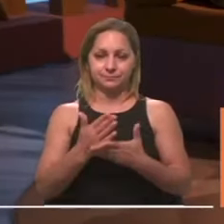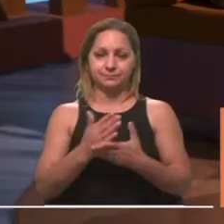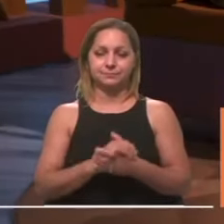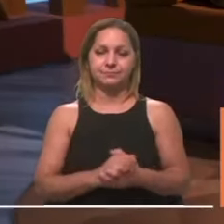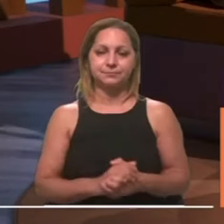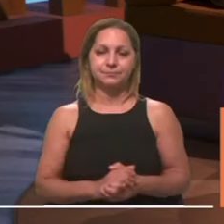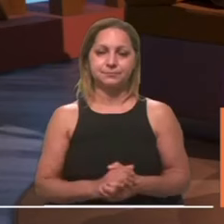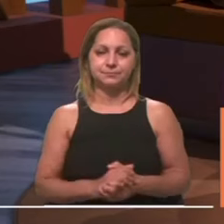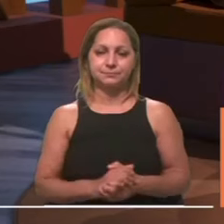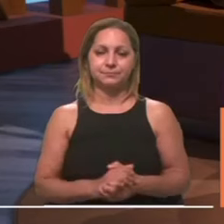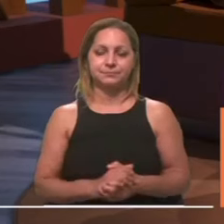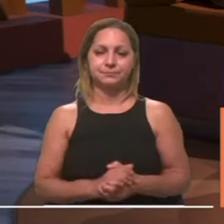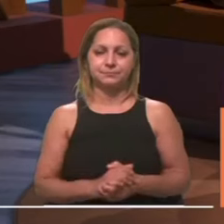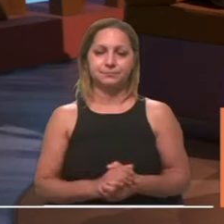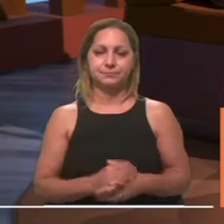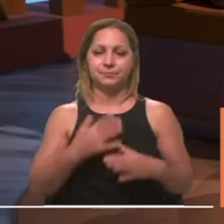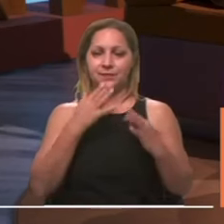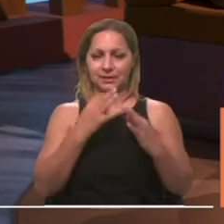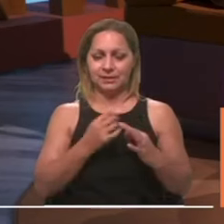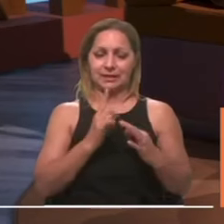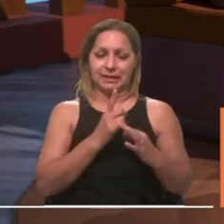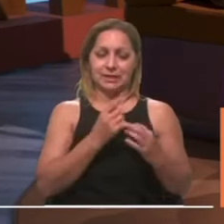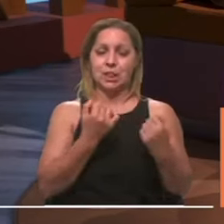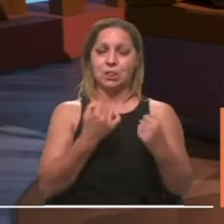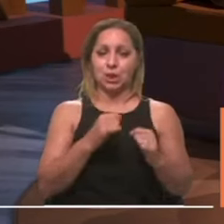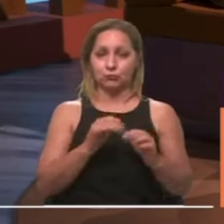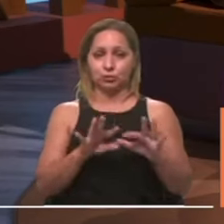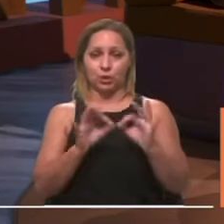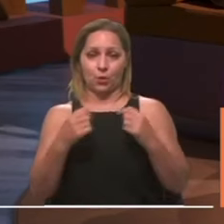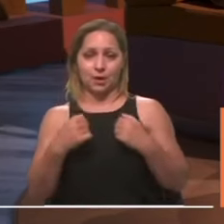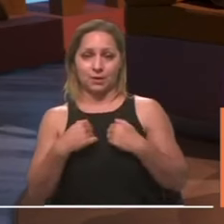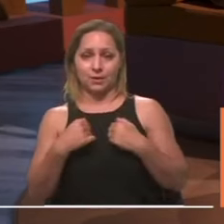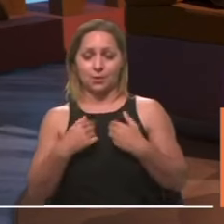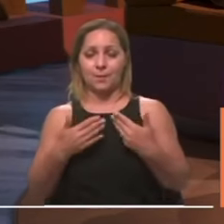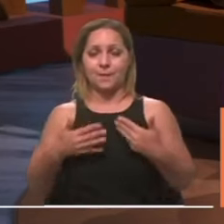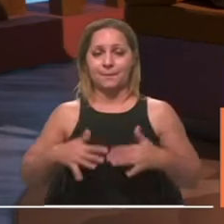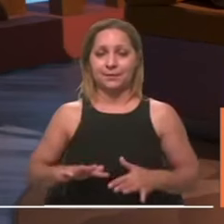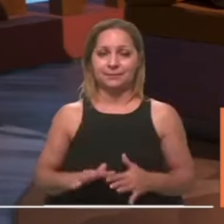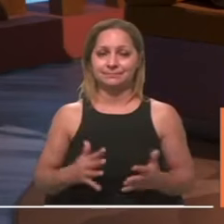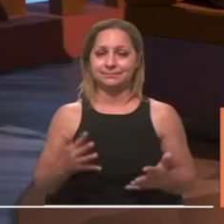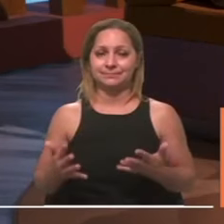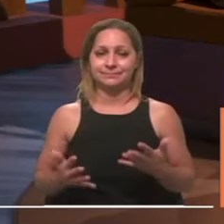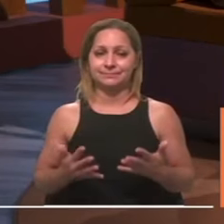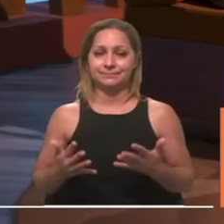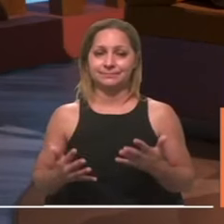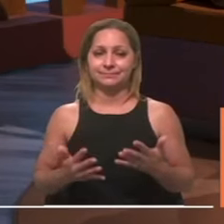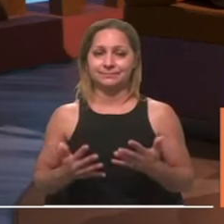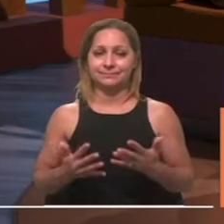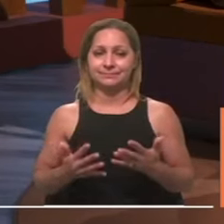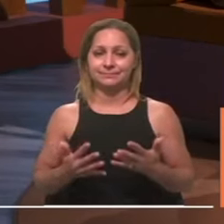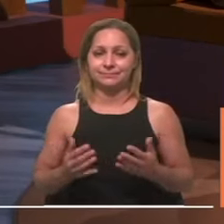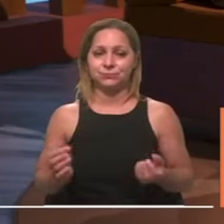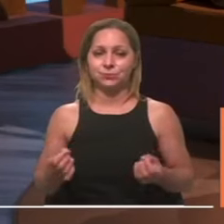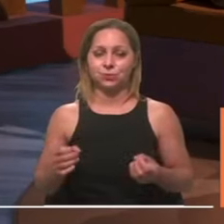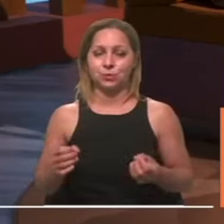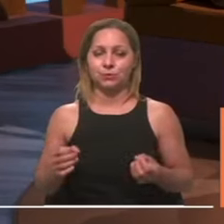sinceramente. Acredito que ele também estivesse nervoso, assim como eu estava. Mas na altura não houve aquela...